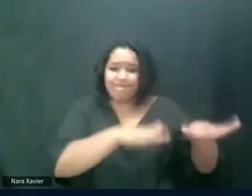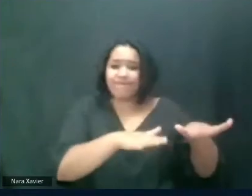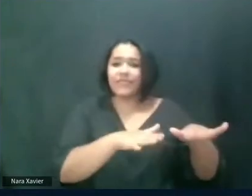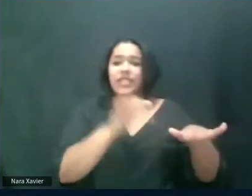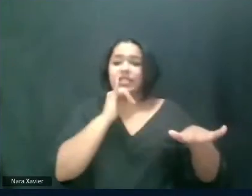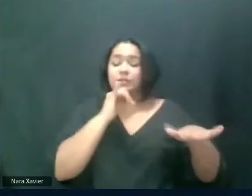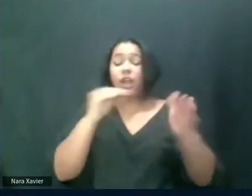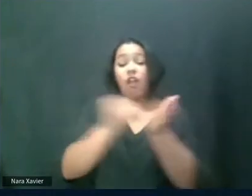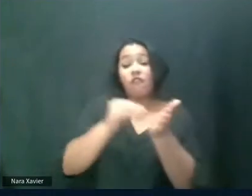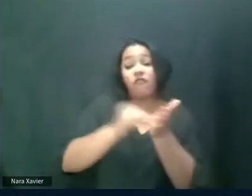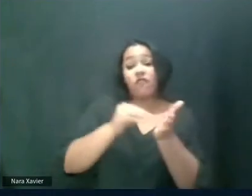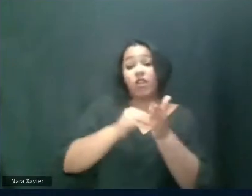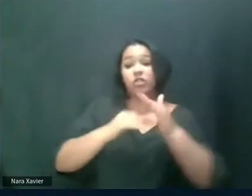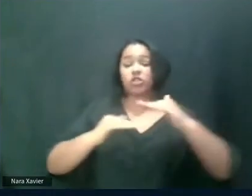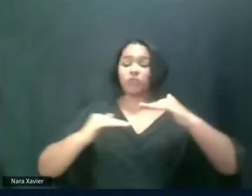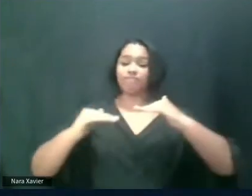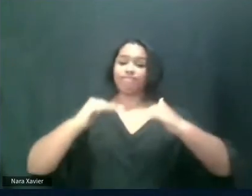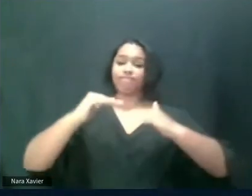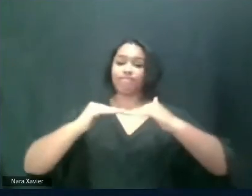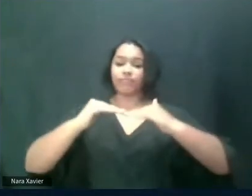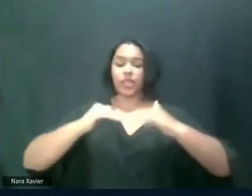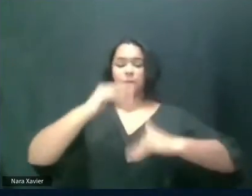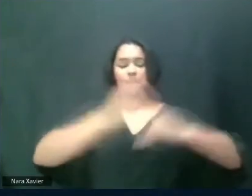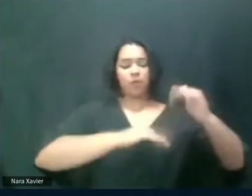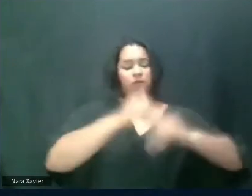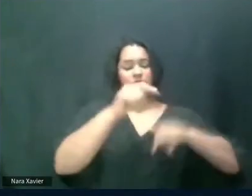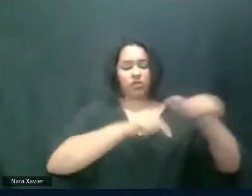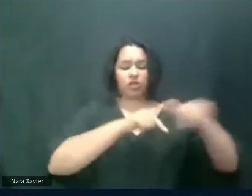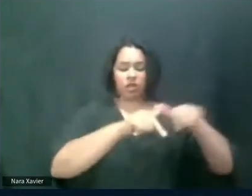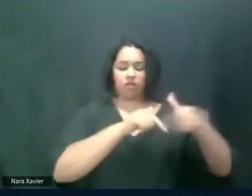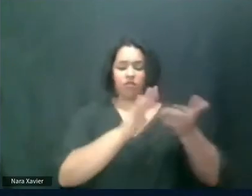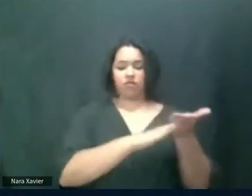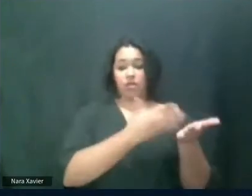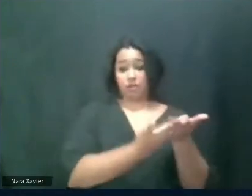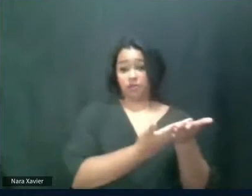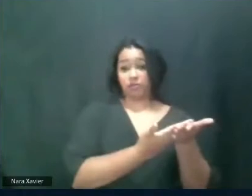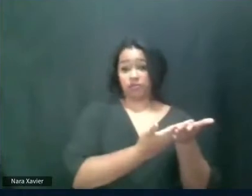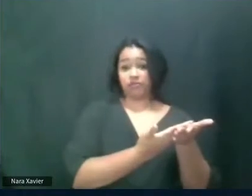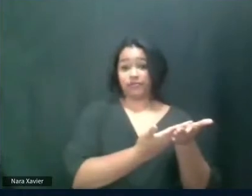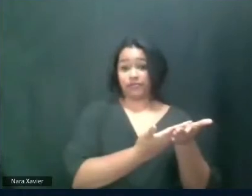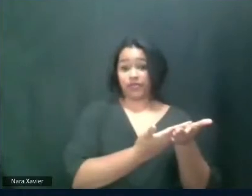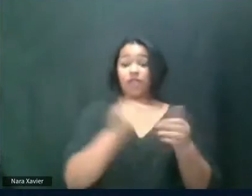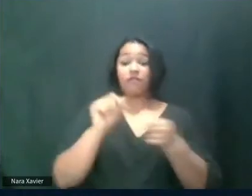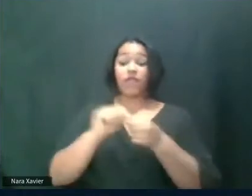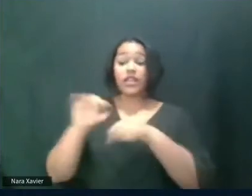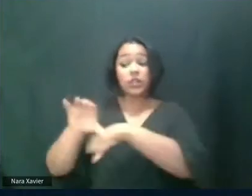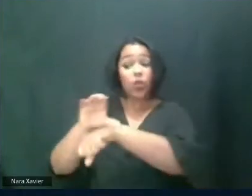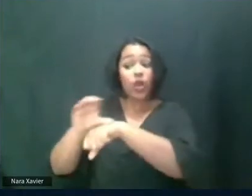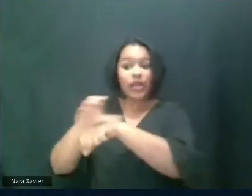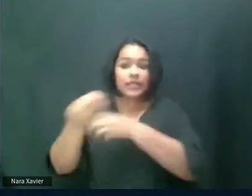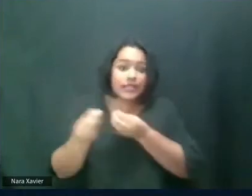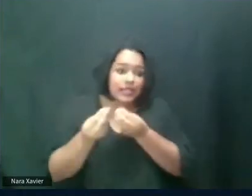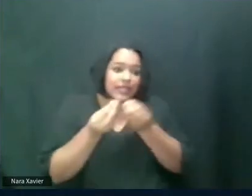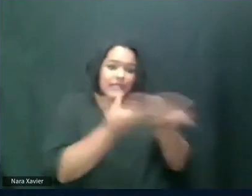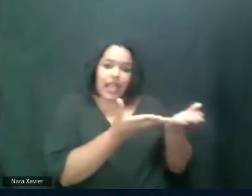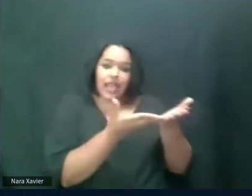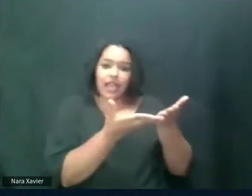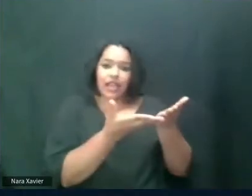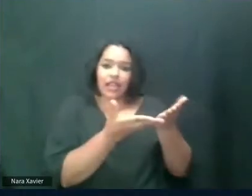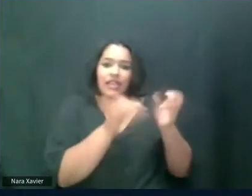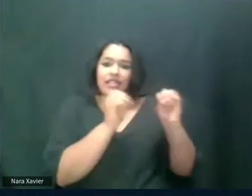dos profissionais, intérpretes educacionais nas redes, tem feito com que o CAS ofereça formação